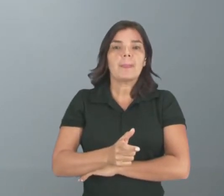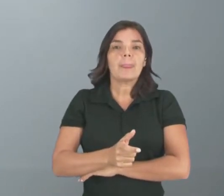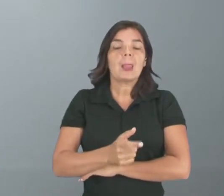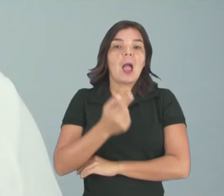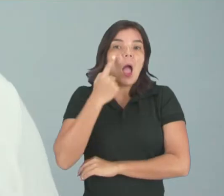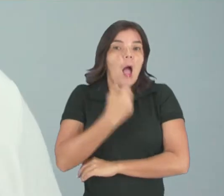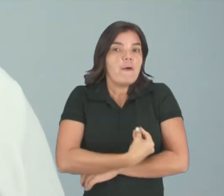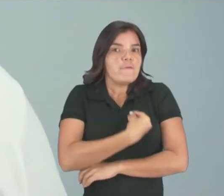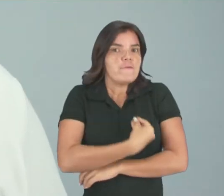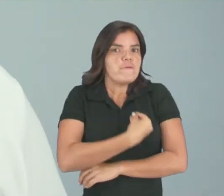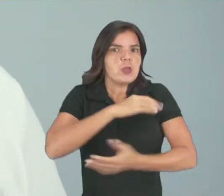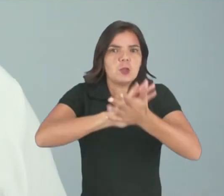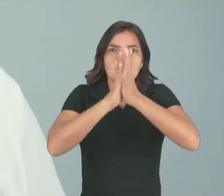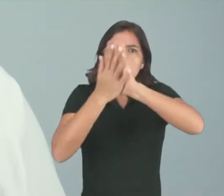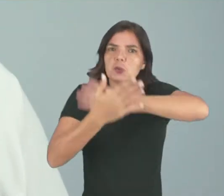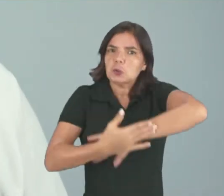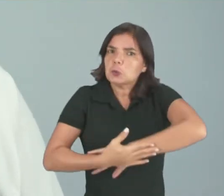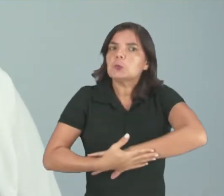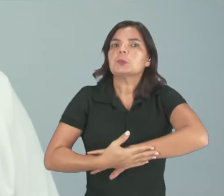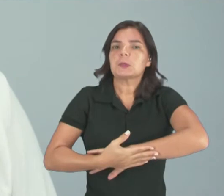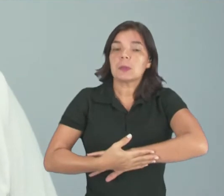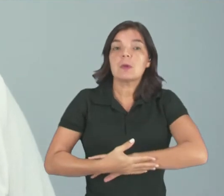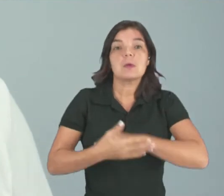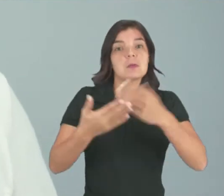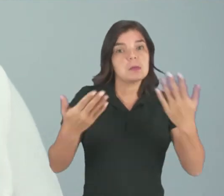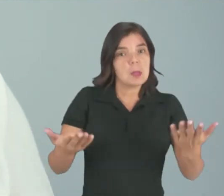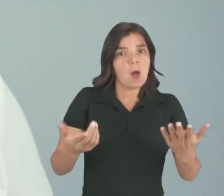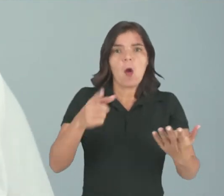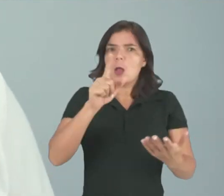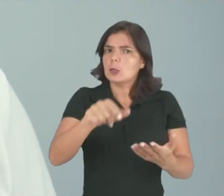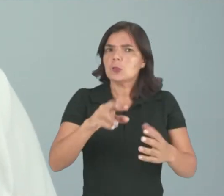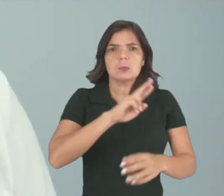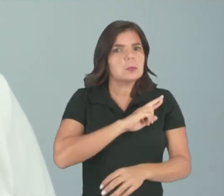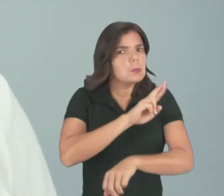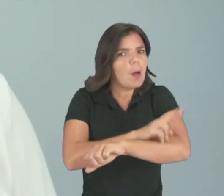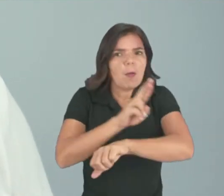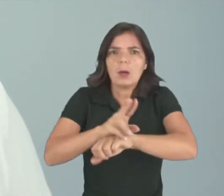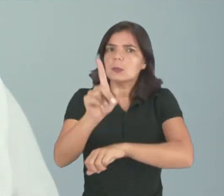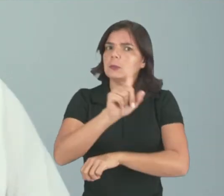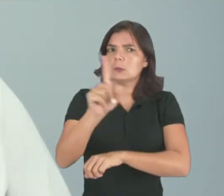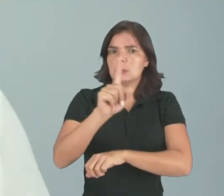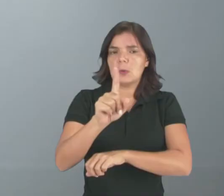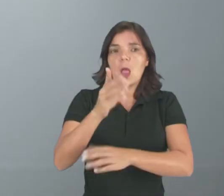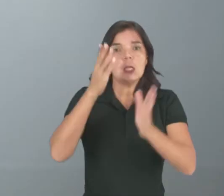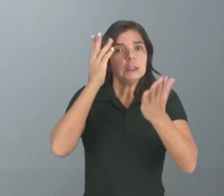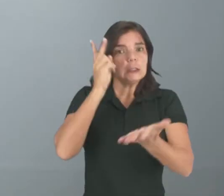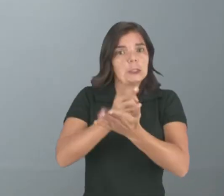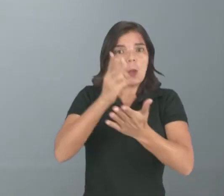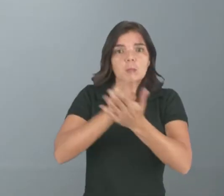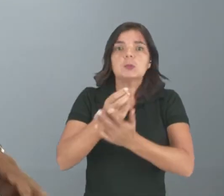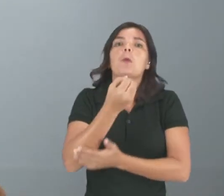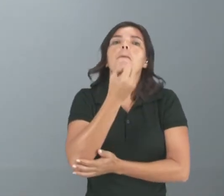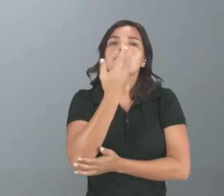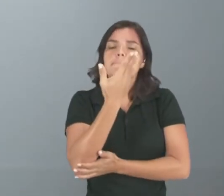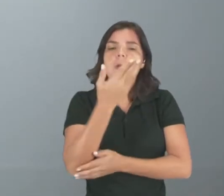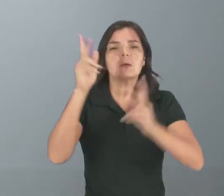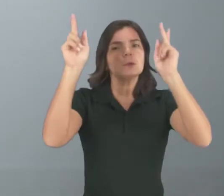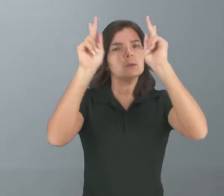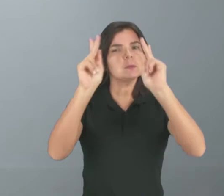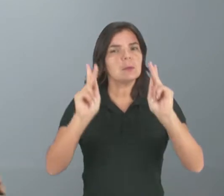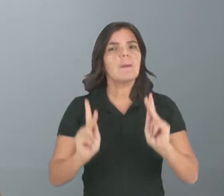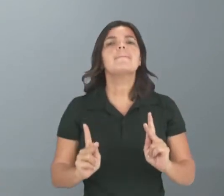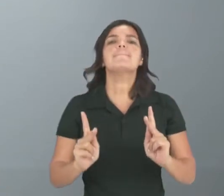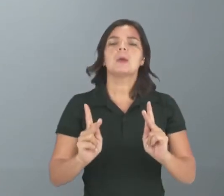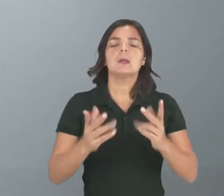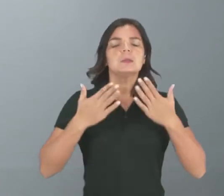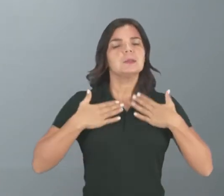a vida de outro semelhante. Então, isso não é religião. Religião sempre é o caminho do bem, é o caminho da paz, é o caminho